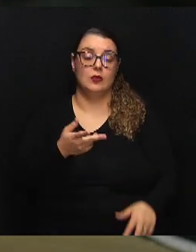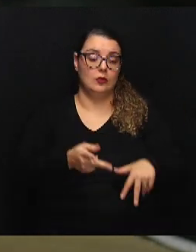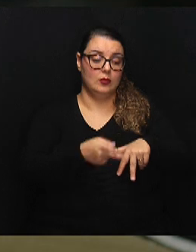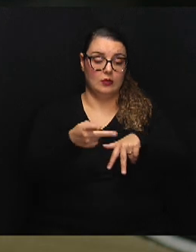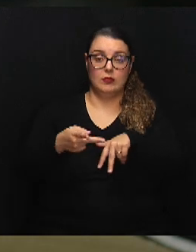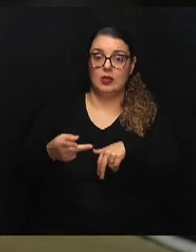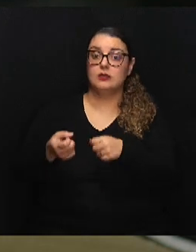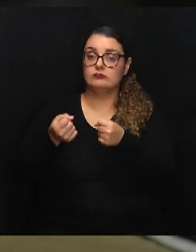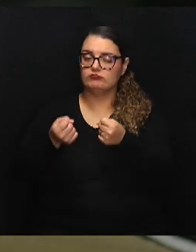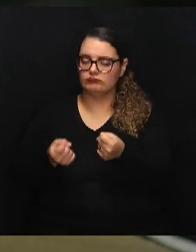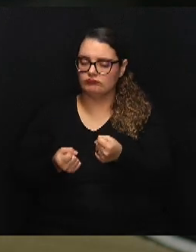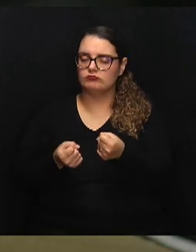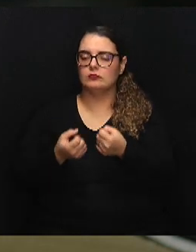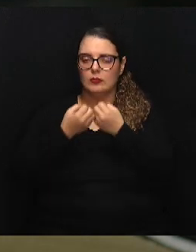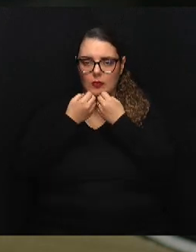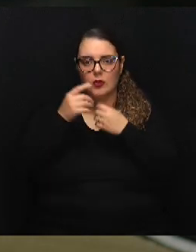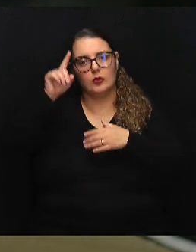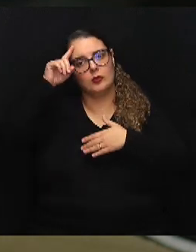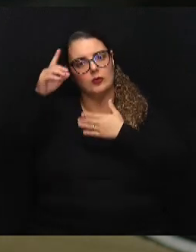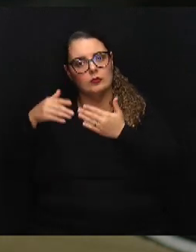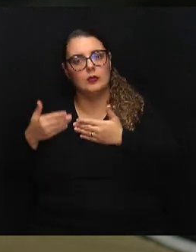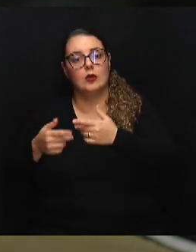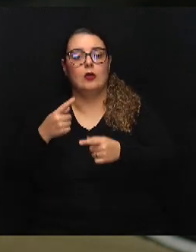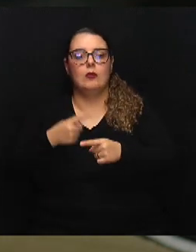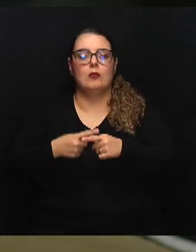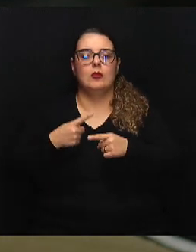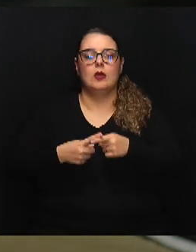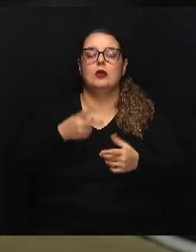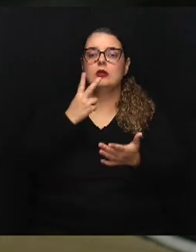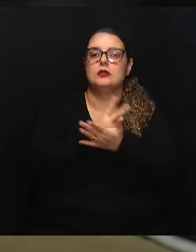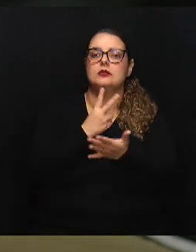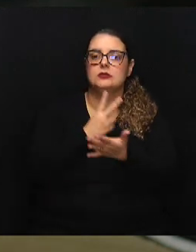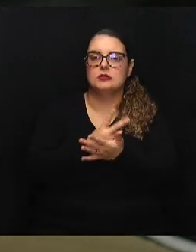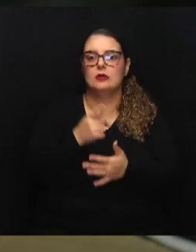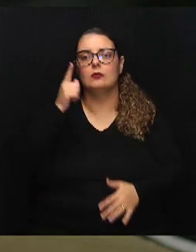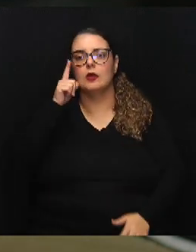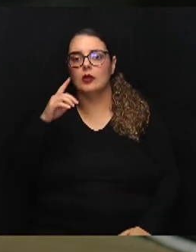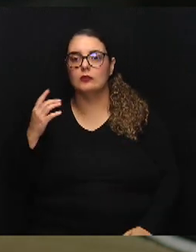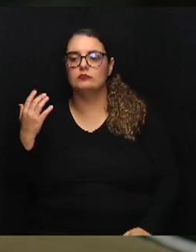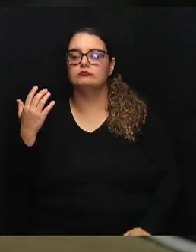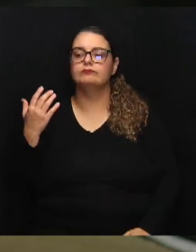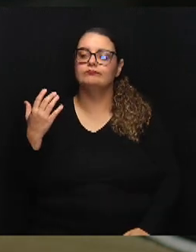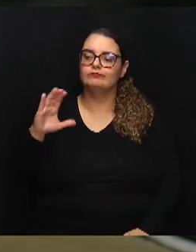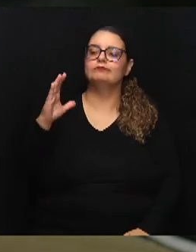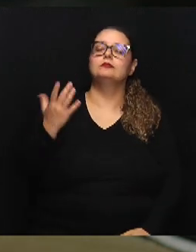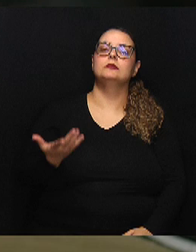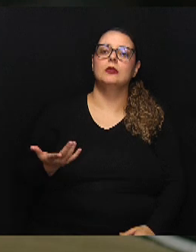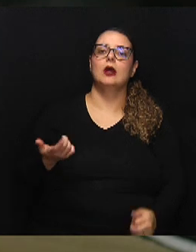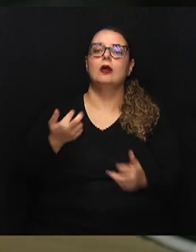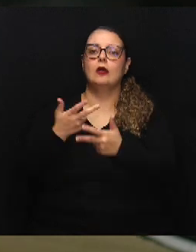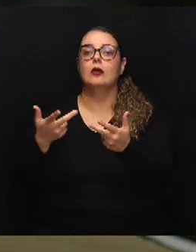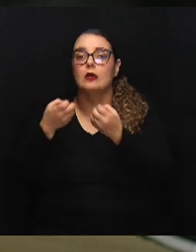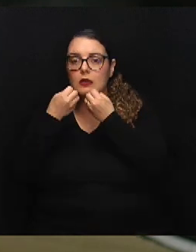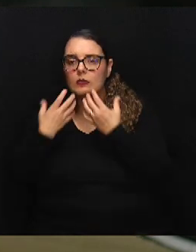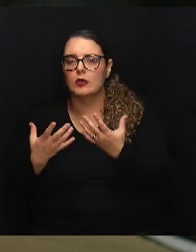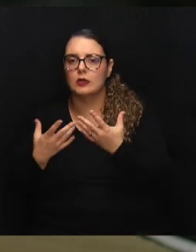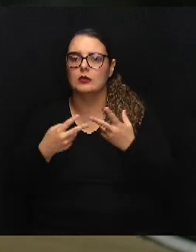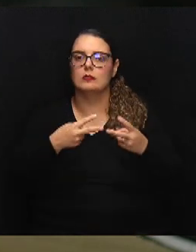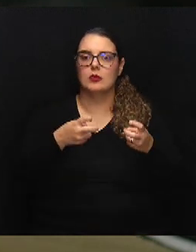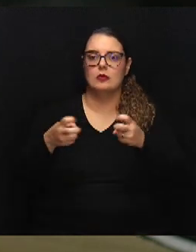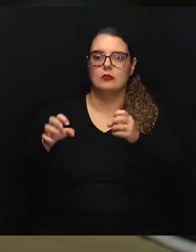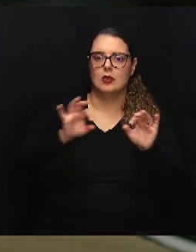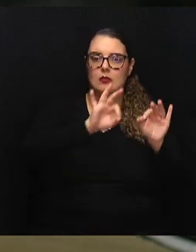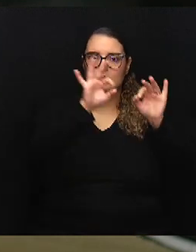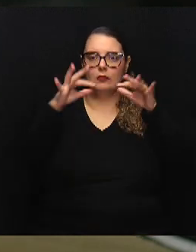tem um peso muito bom no nosso dia a dia, porque a gente sempre consegue lançar uma semente, e a gente consegue perceber que o